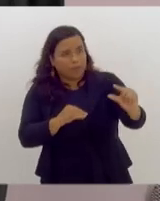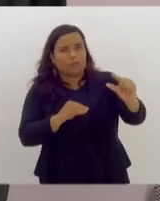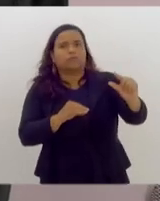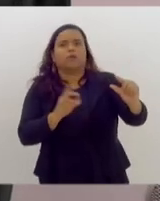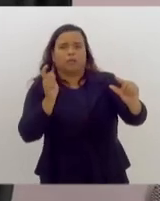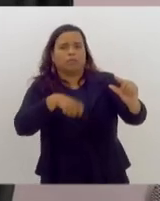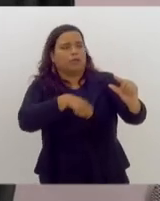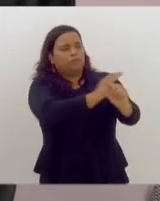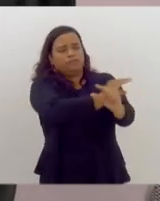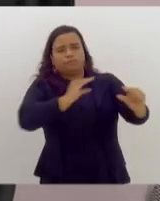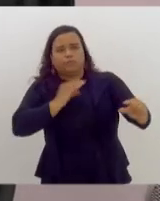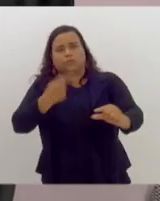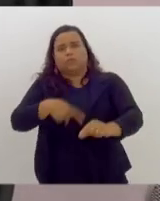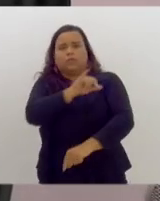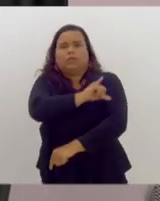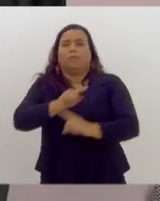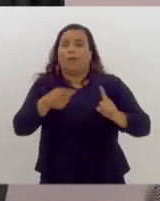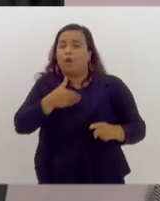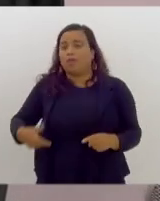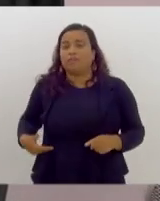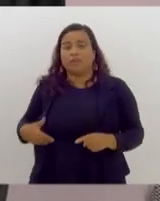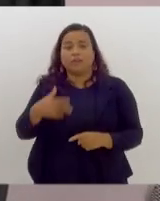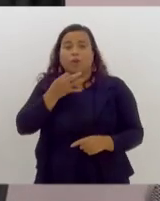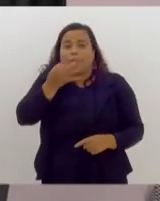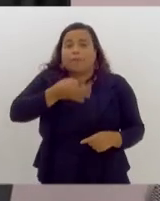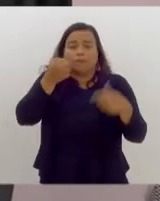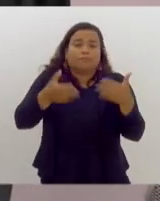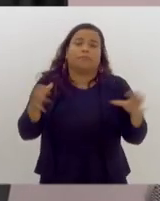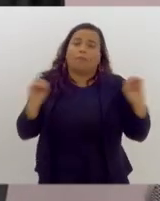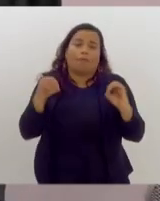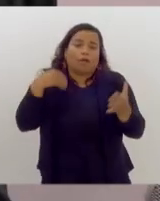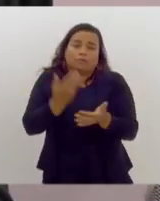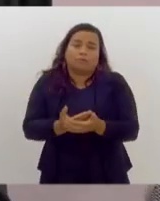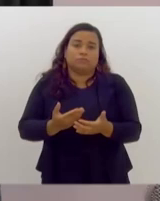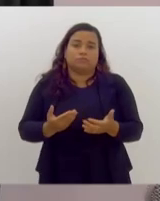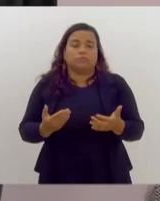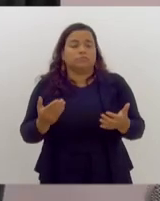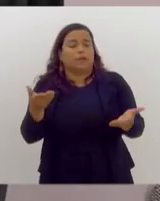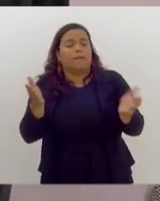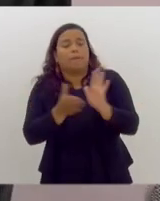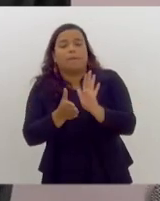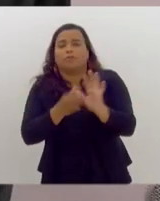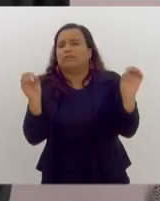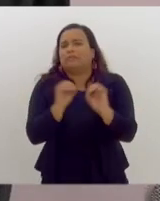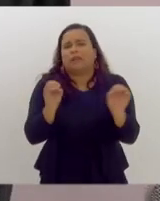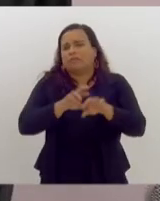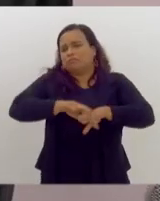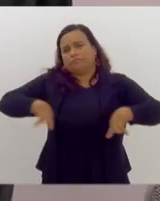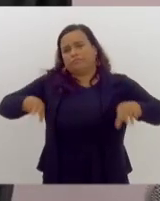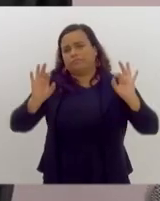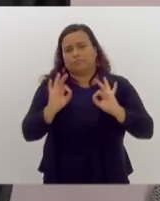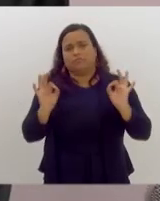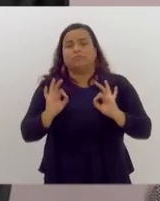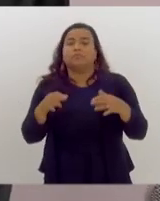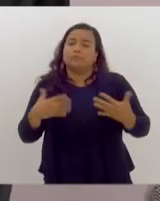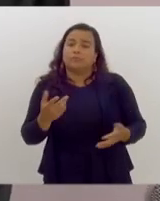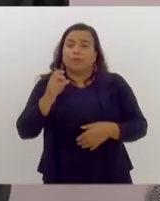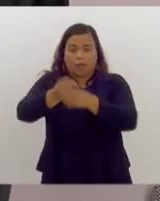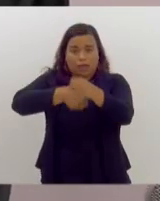mas o governo até agora não se posicionou nem sobre contrapartida, nem de uma proposta equilibrada. Então, o Estado do Rio de Janeiro, no ano de